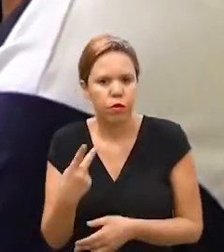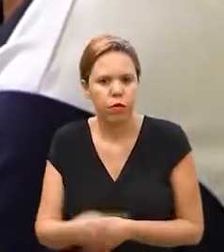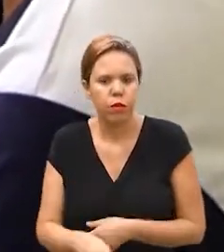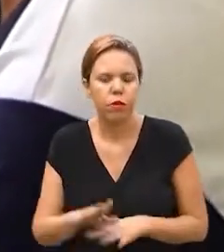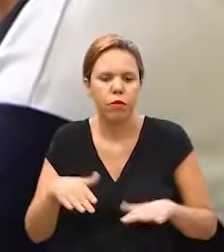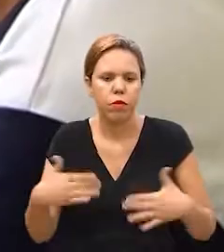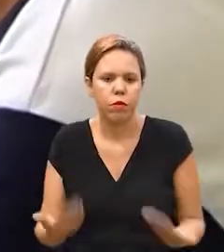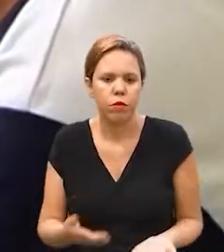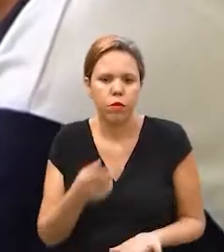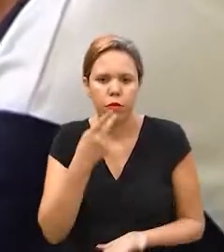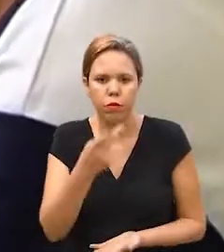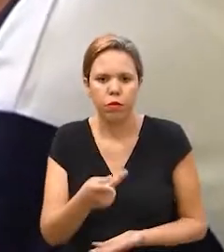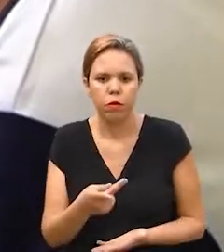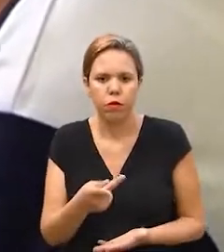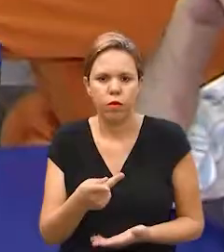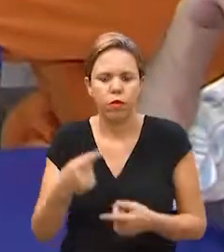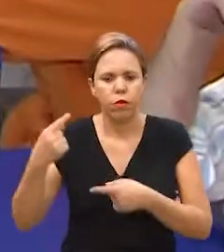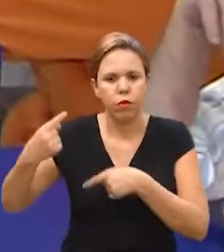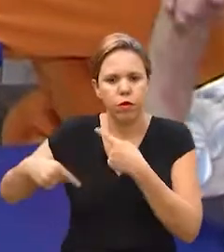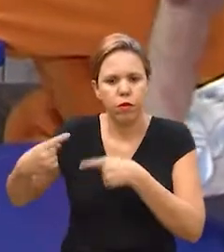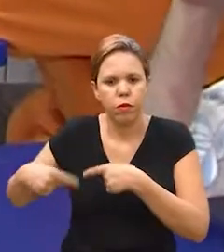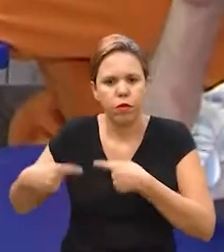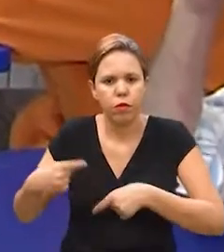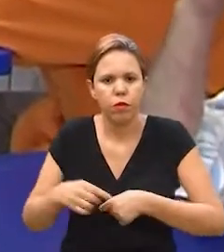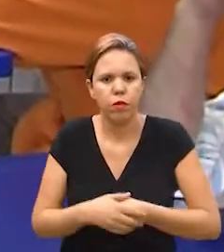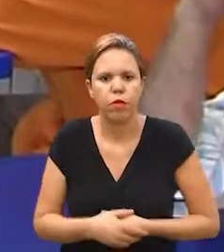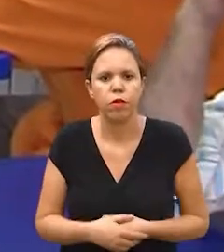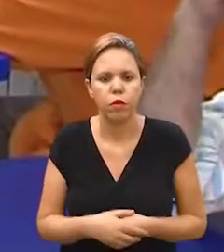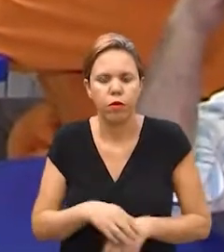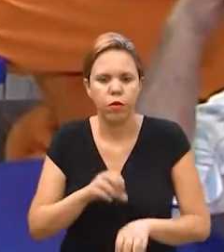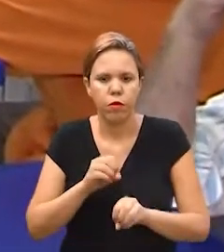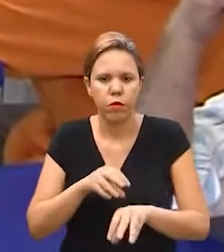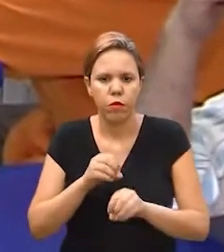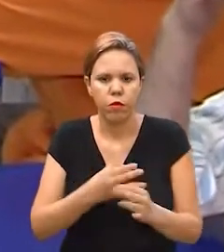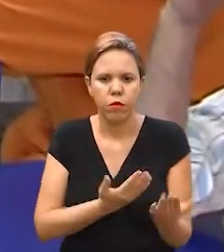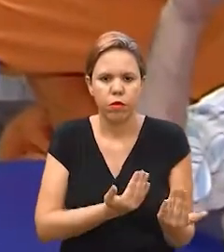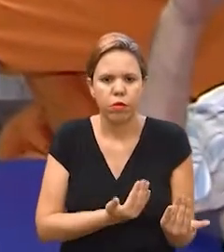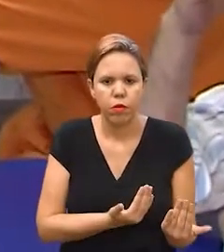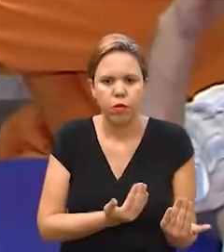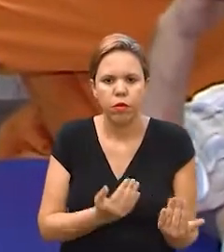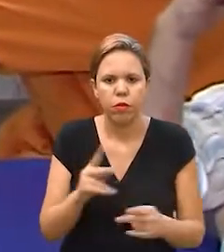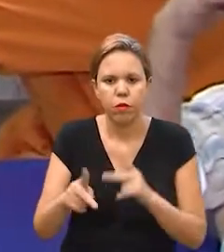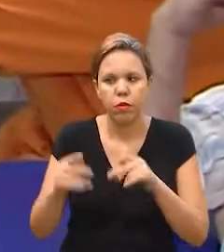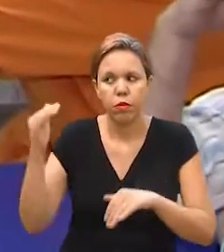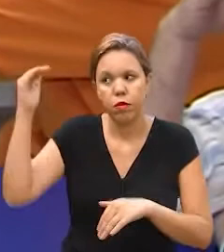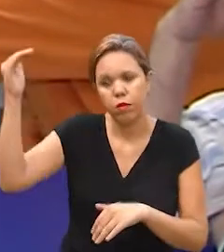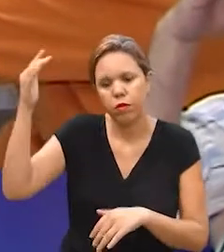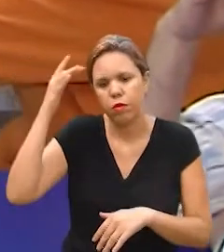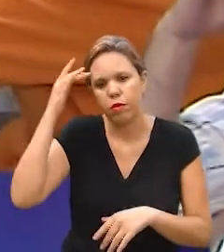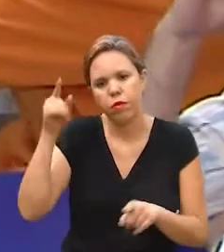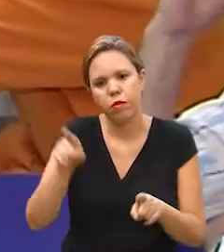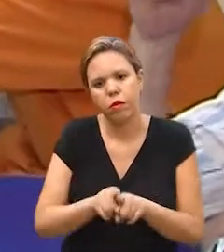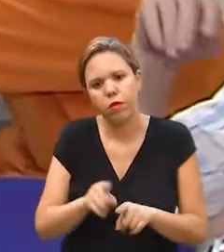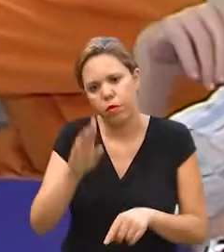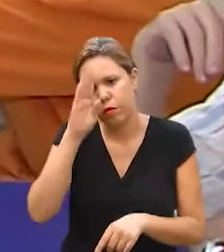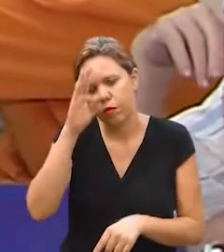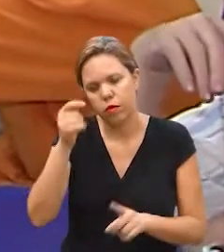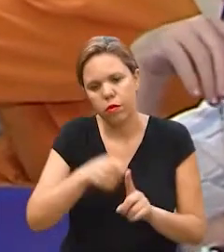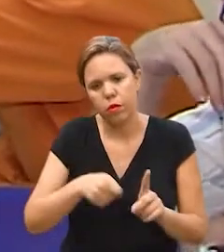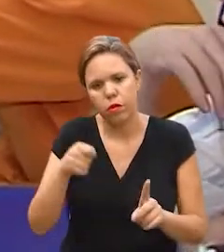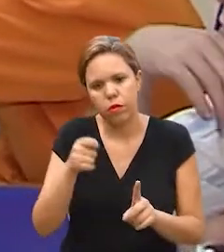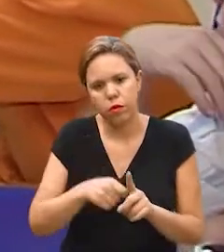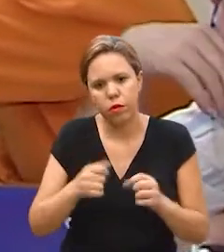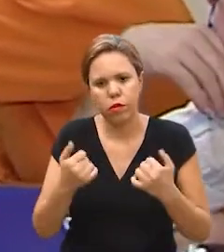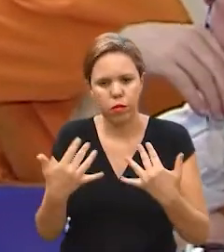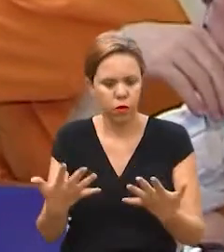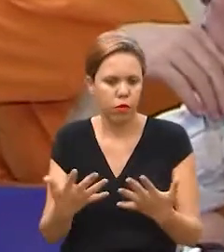quando a gente está falando de uma política de educação de jovens e adultos, que é a principal política para atender um público que